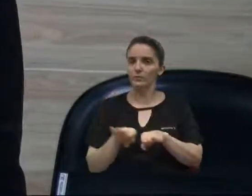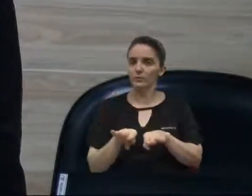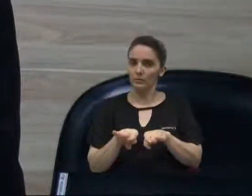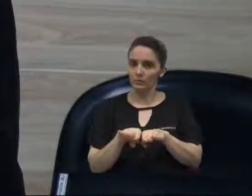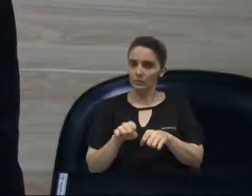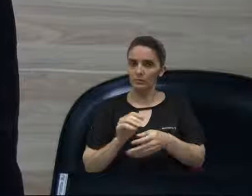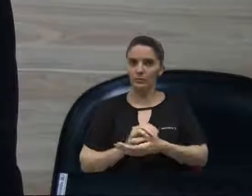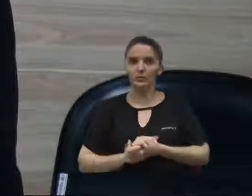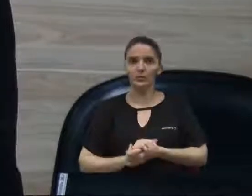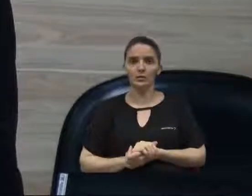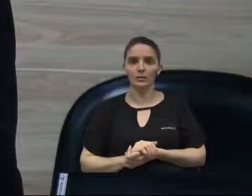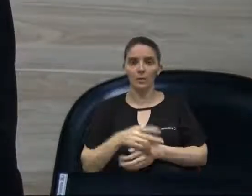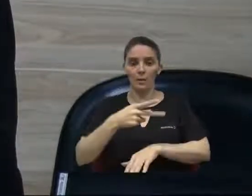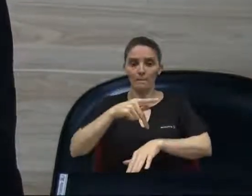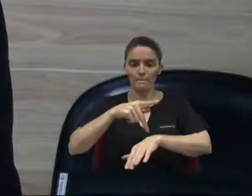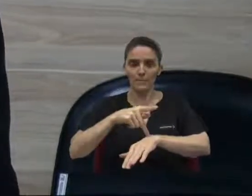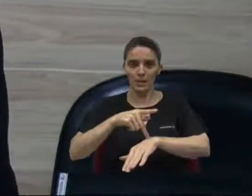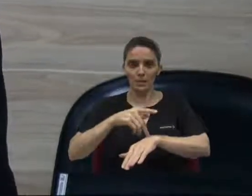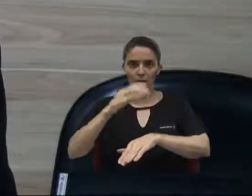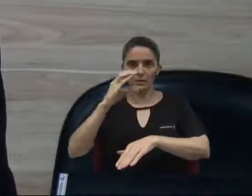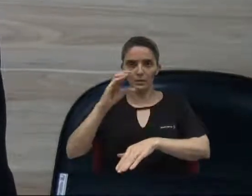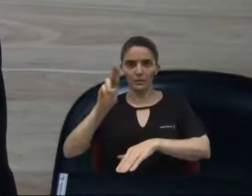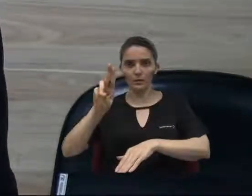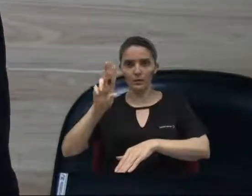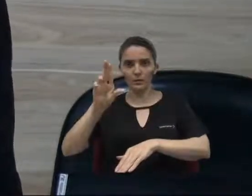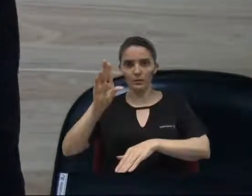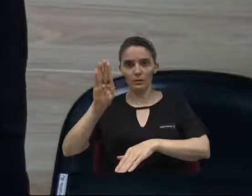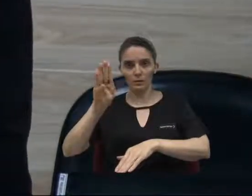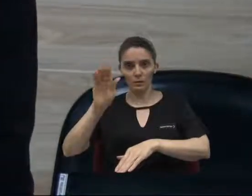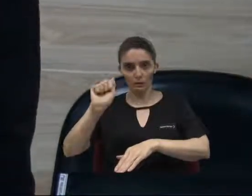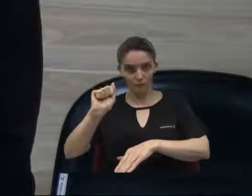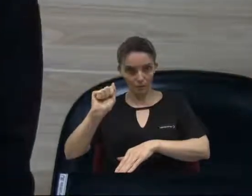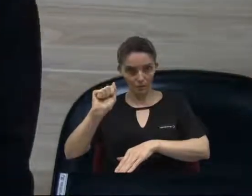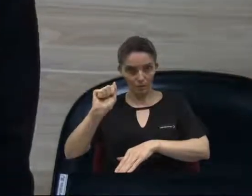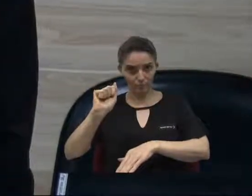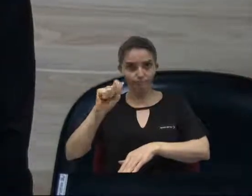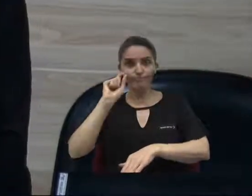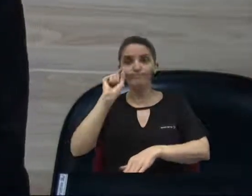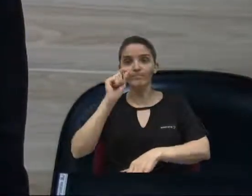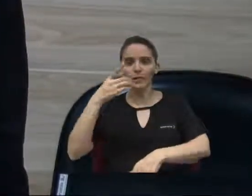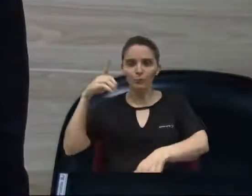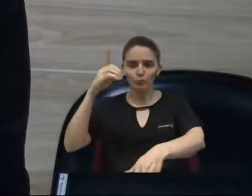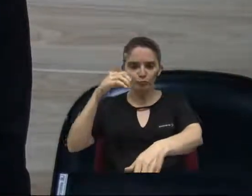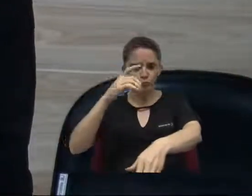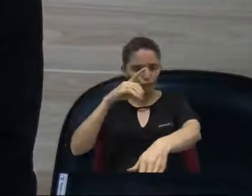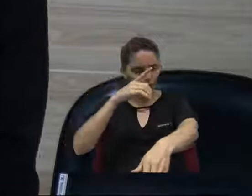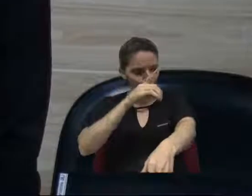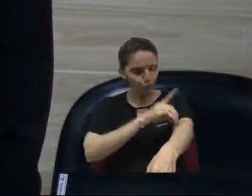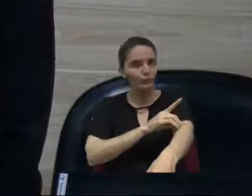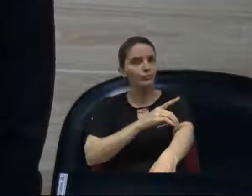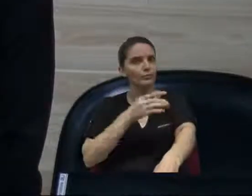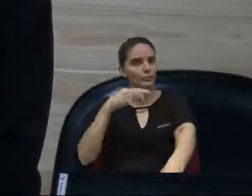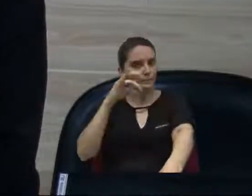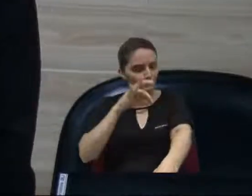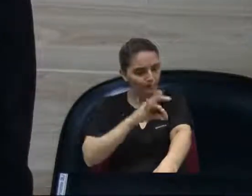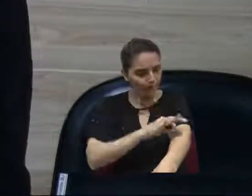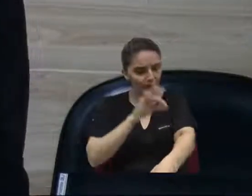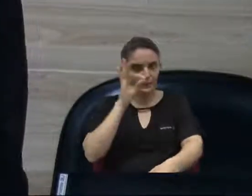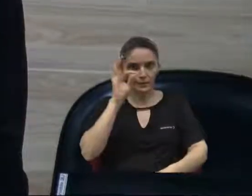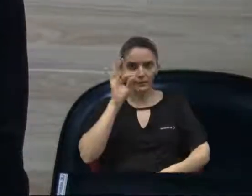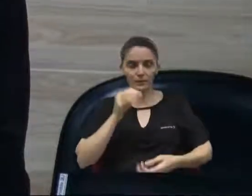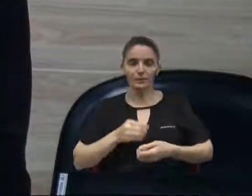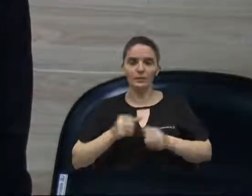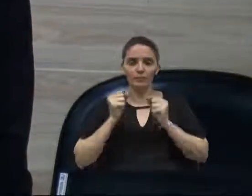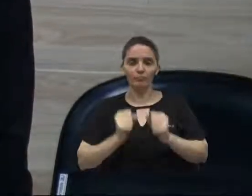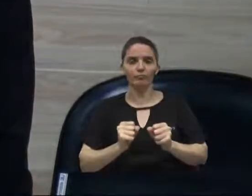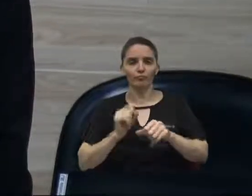em Cuba, que o transmissor era o Aedes aegypti. Ele, então, que estava no